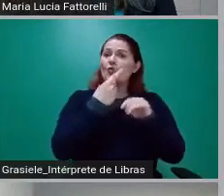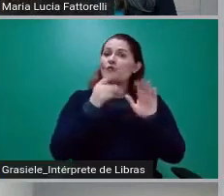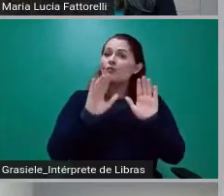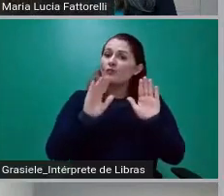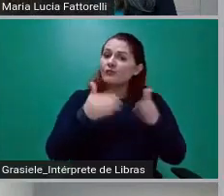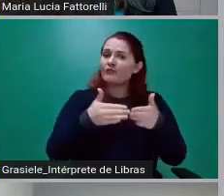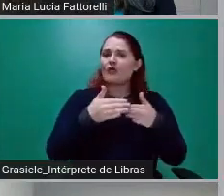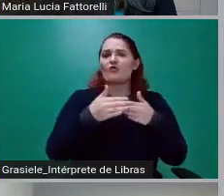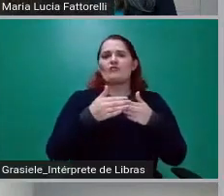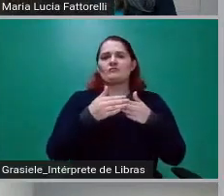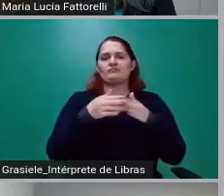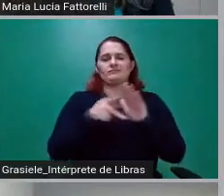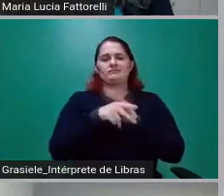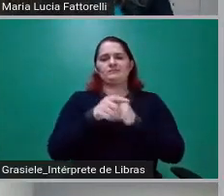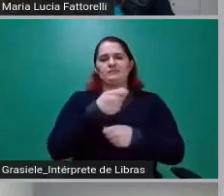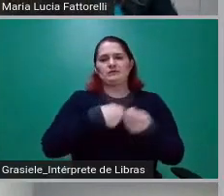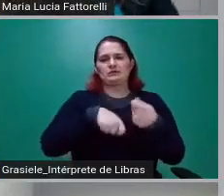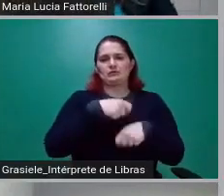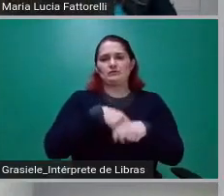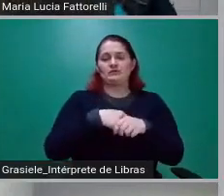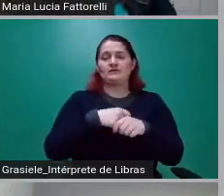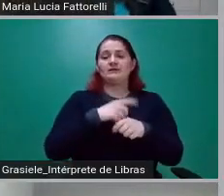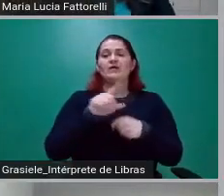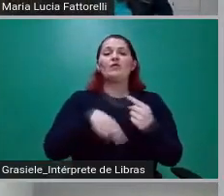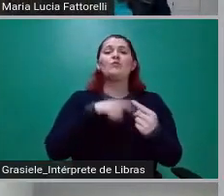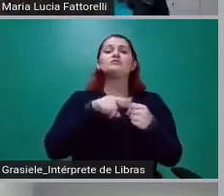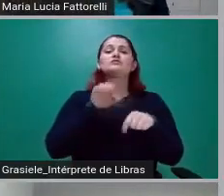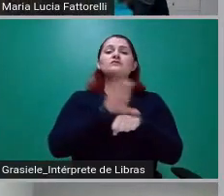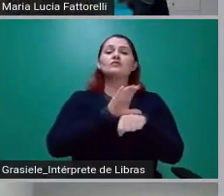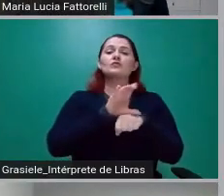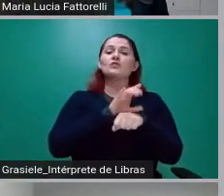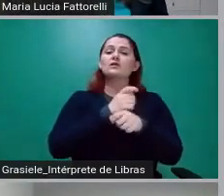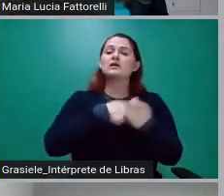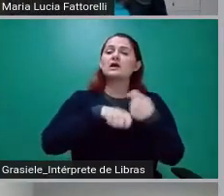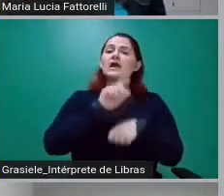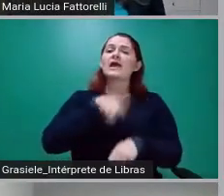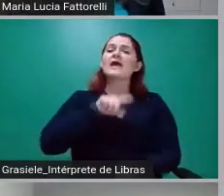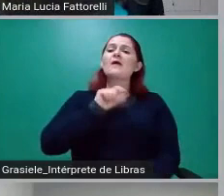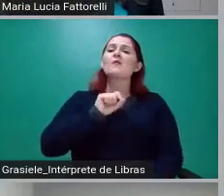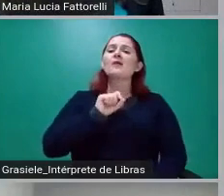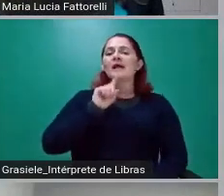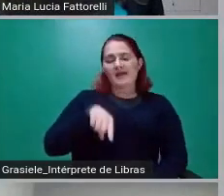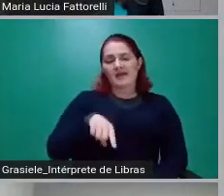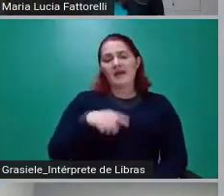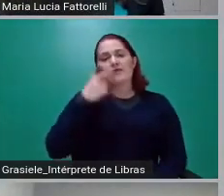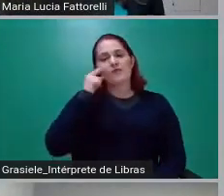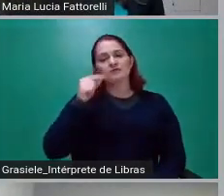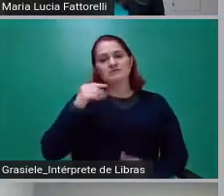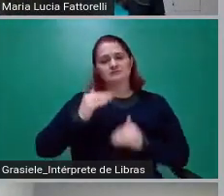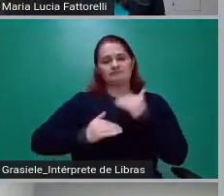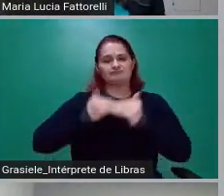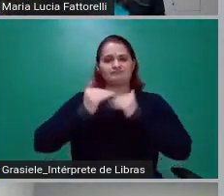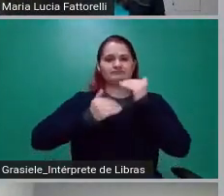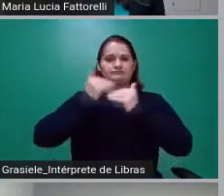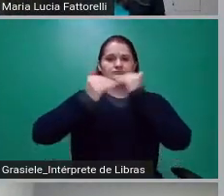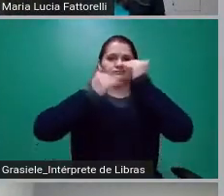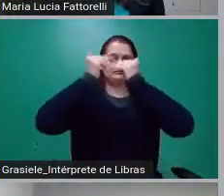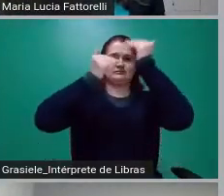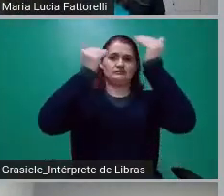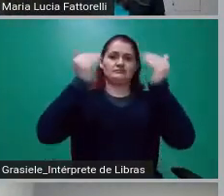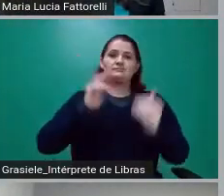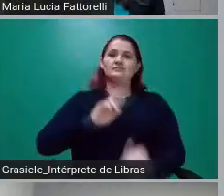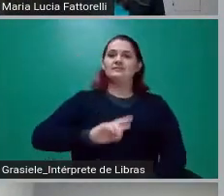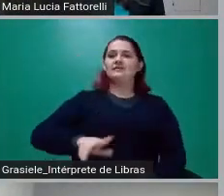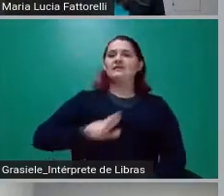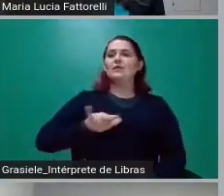E o objetivo desta Constituição Econômica é garantir o desenvolvimento. Não se limita